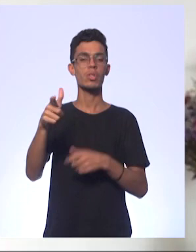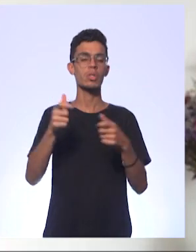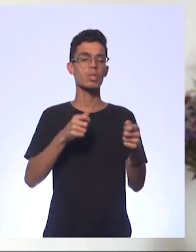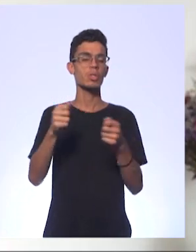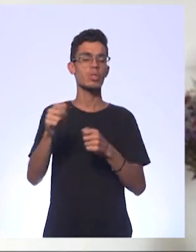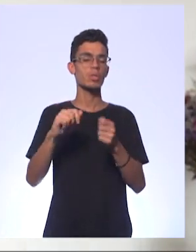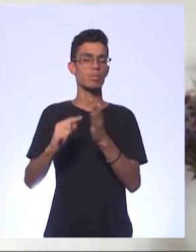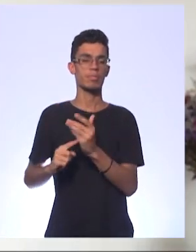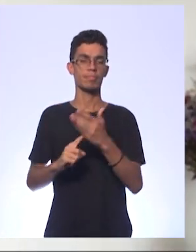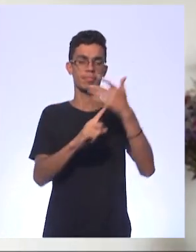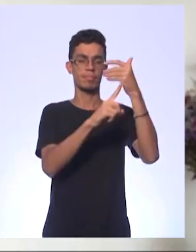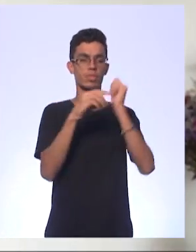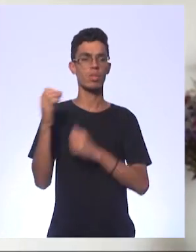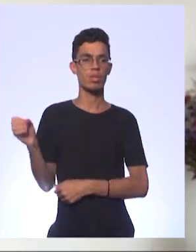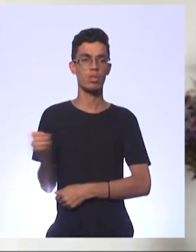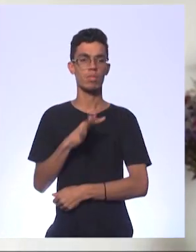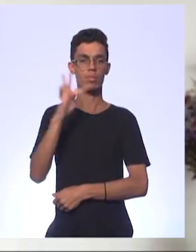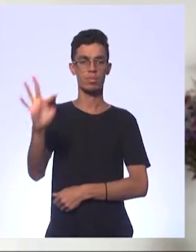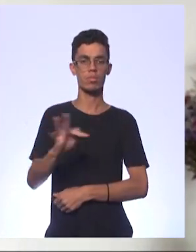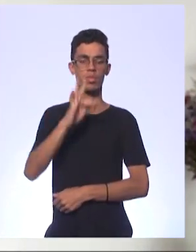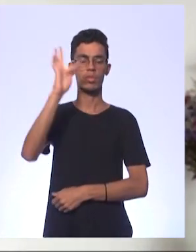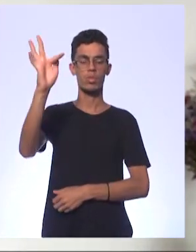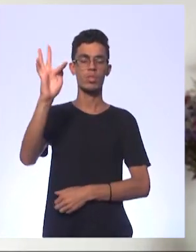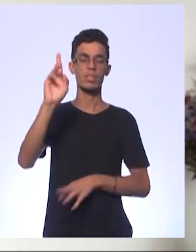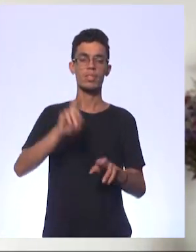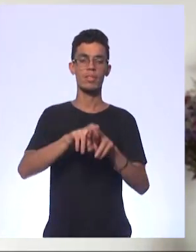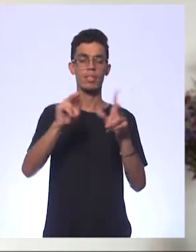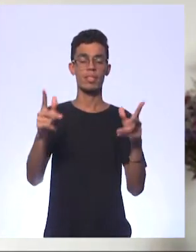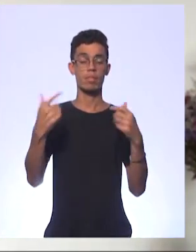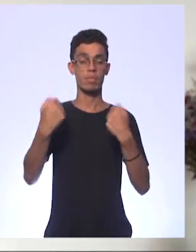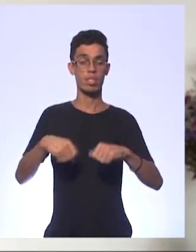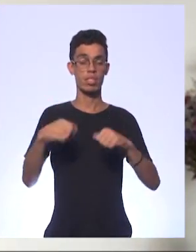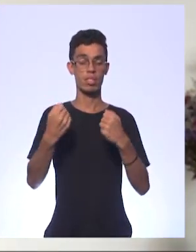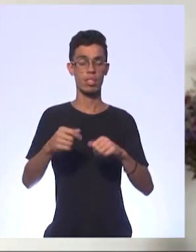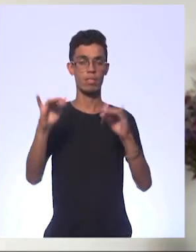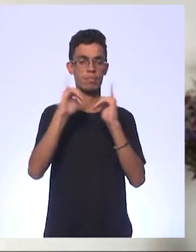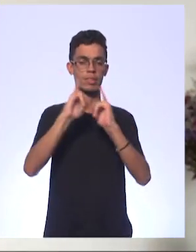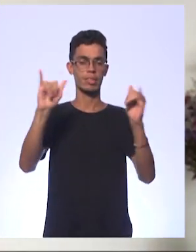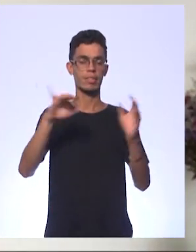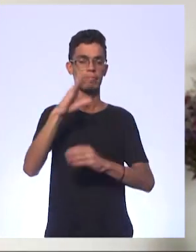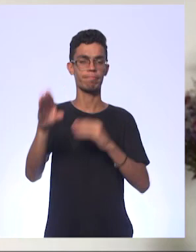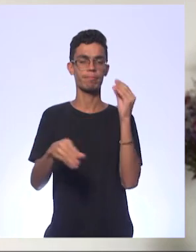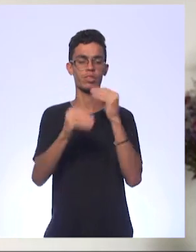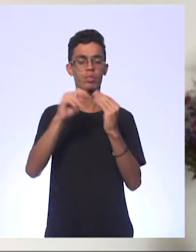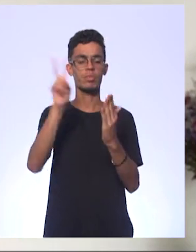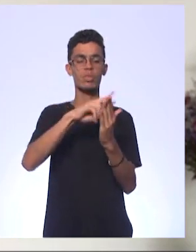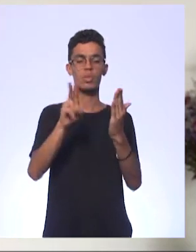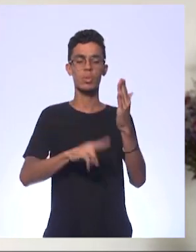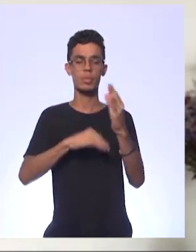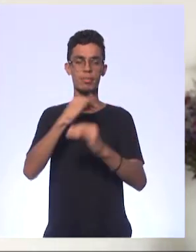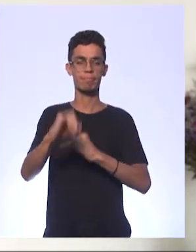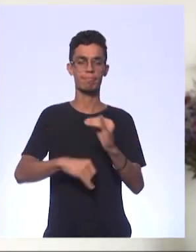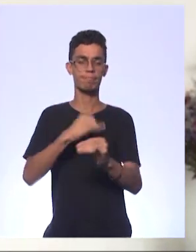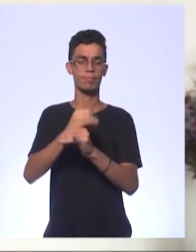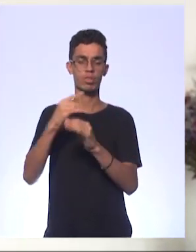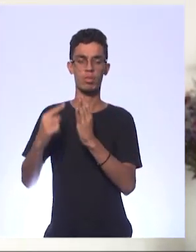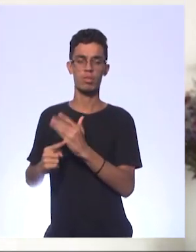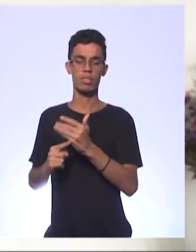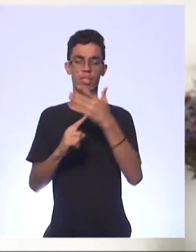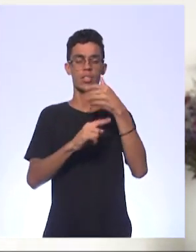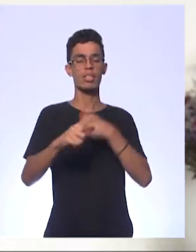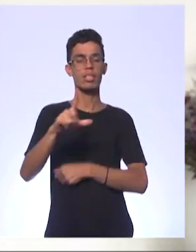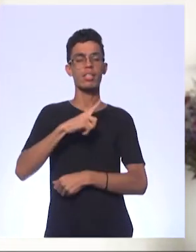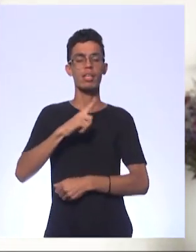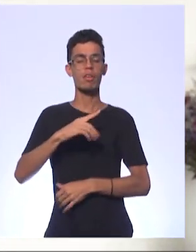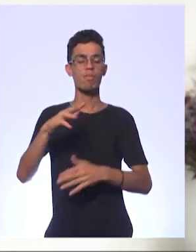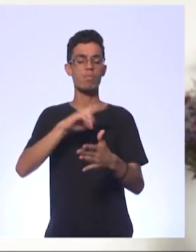novas tecnologias fará a diferença. Eu acho que a gente vai ter que falar alguma coisa sobre essa leitura digital, Chico, porque tem várias